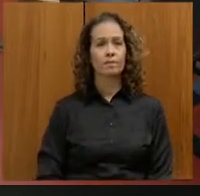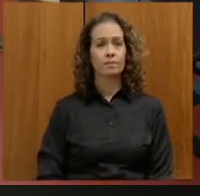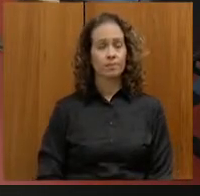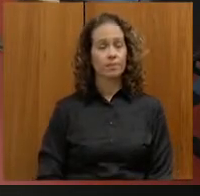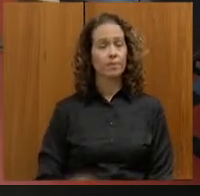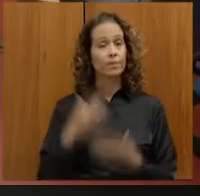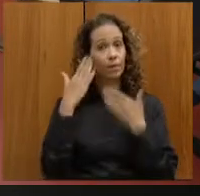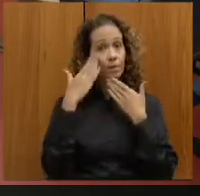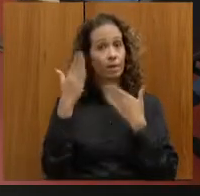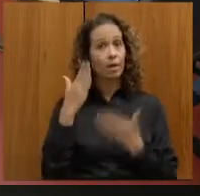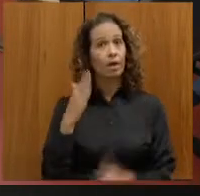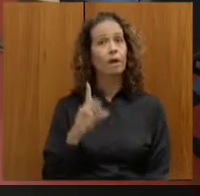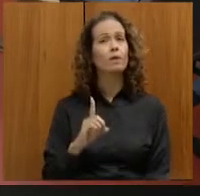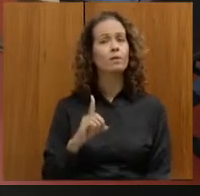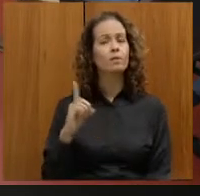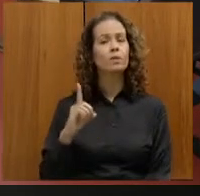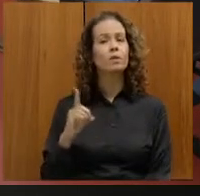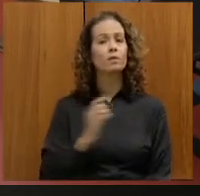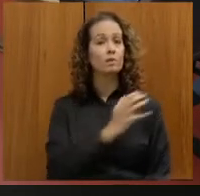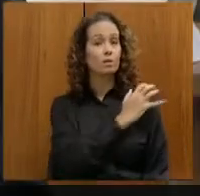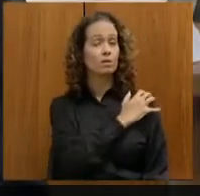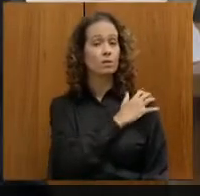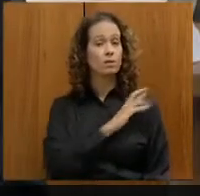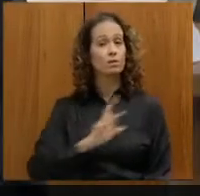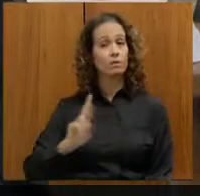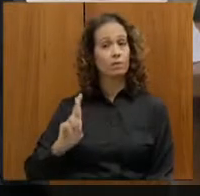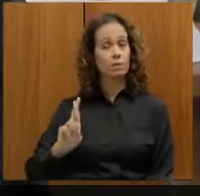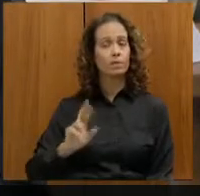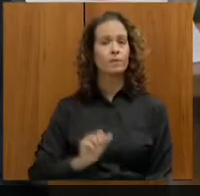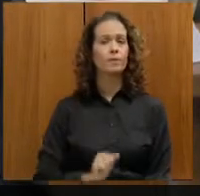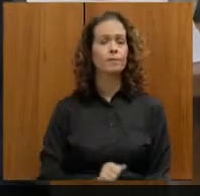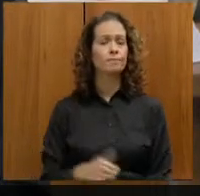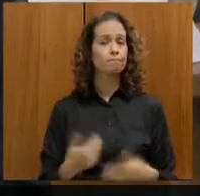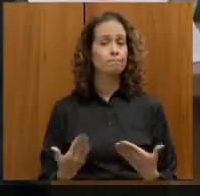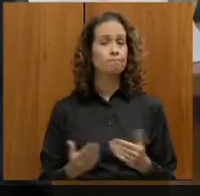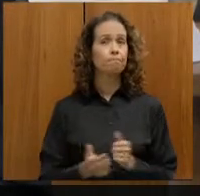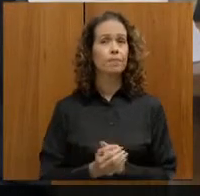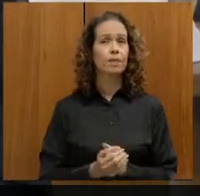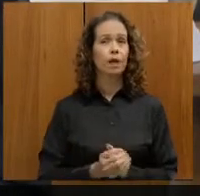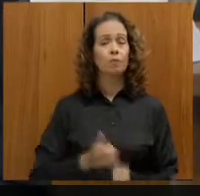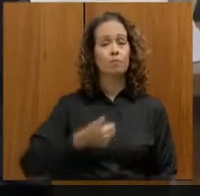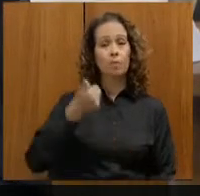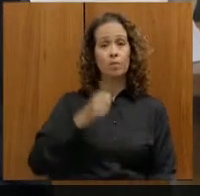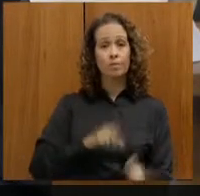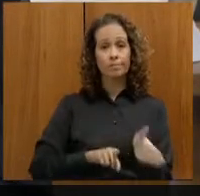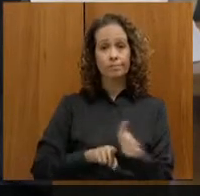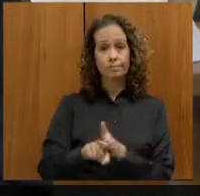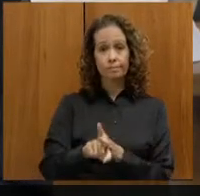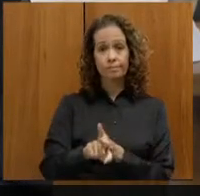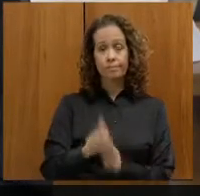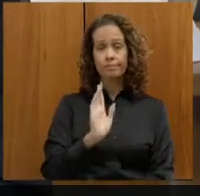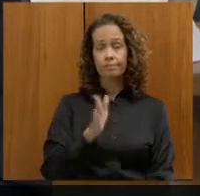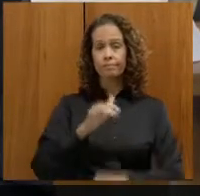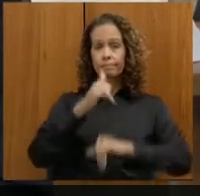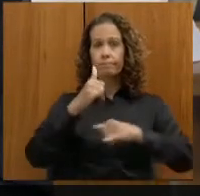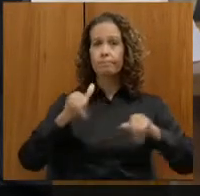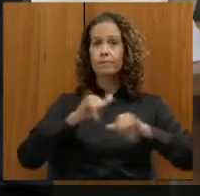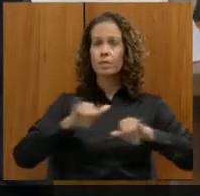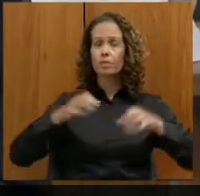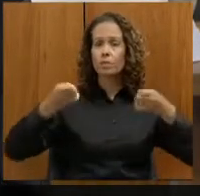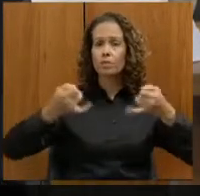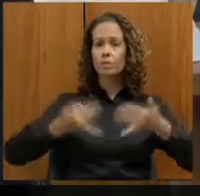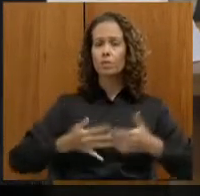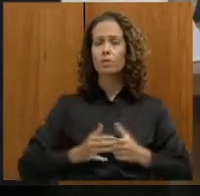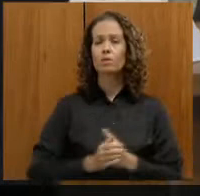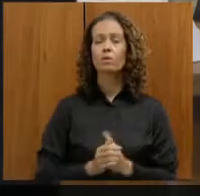obrigado cartório Sargento Rodrigues com relação a primeira abordagem que seu colocou a correlação